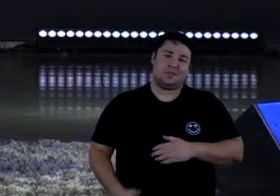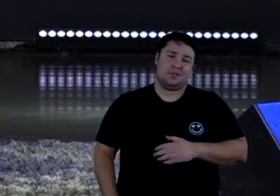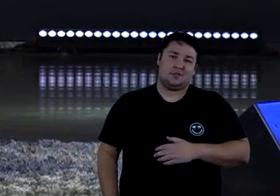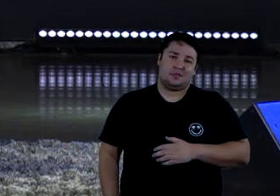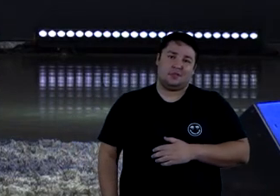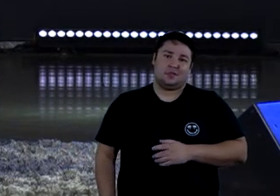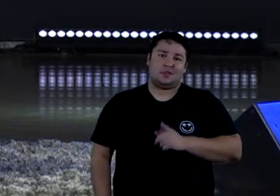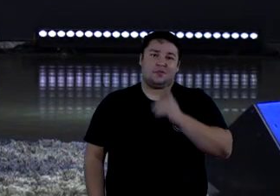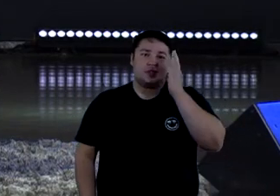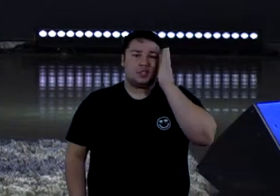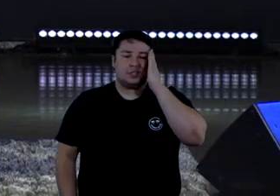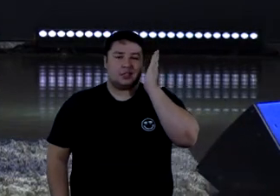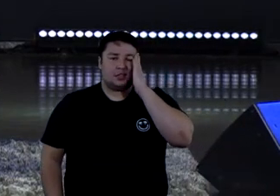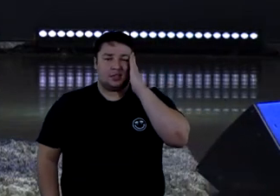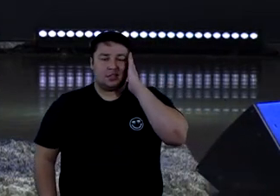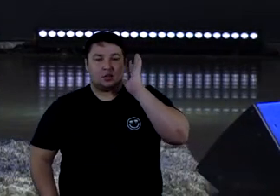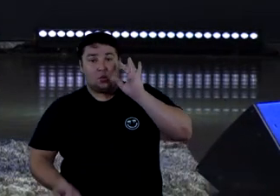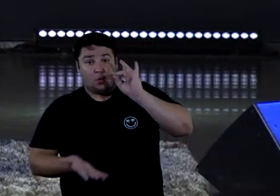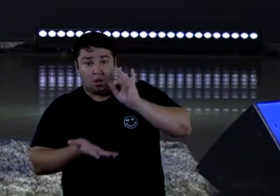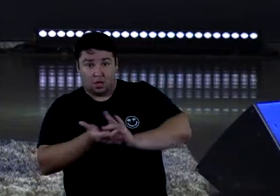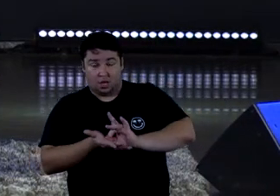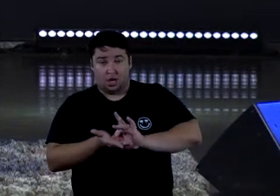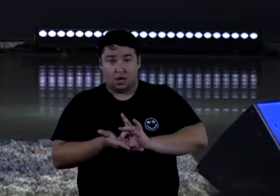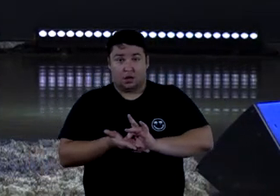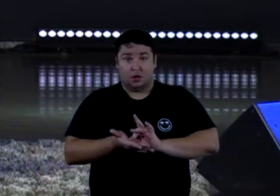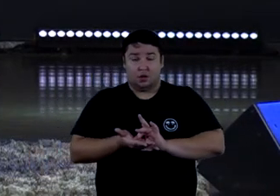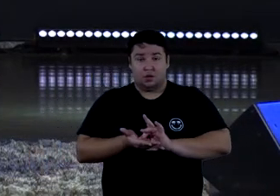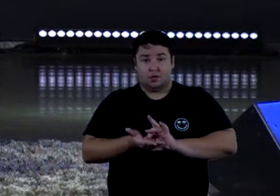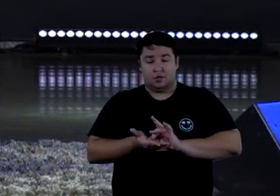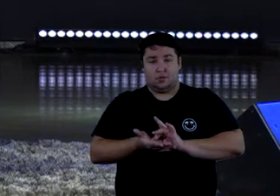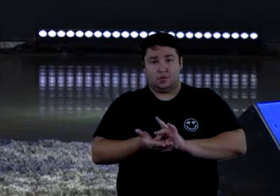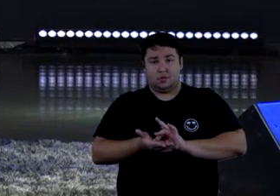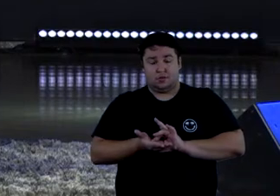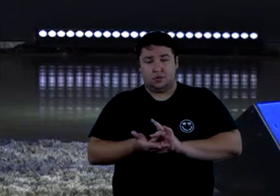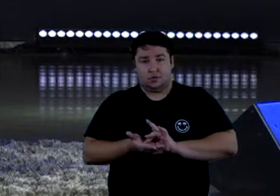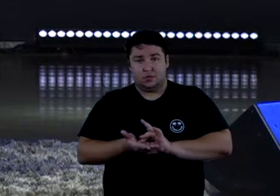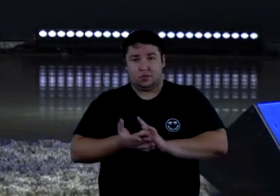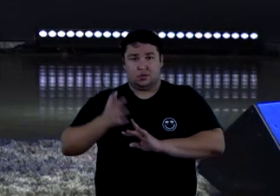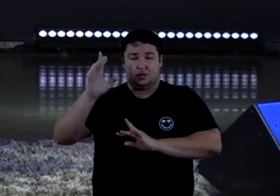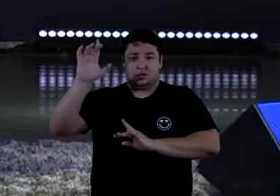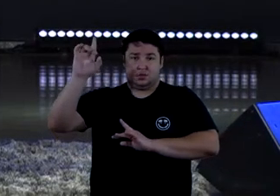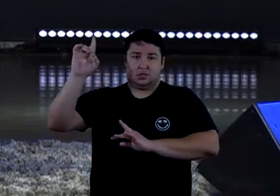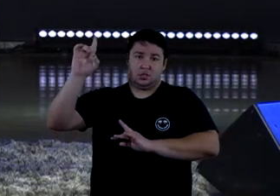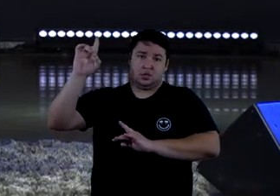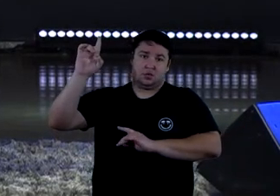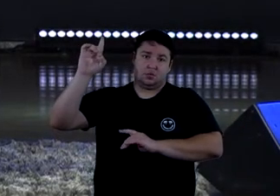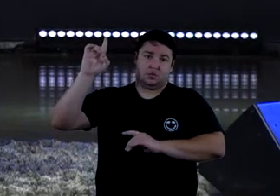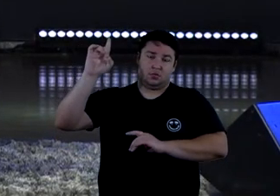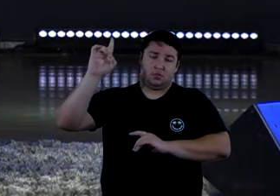É que você entenda o real motivo pelo qual Ele te trouxe